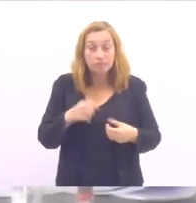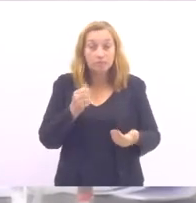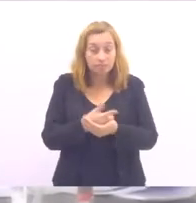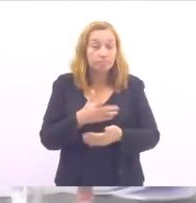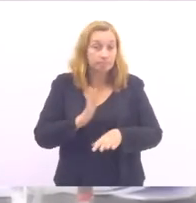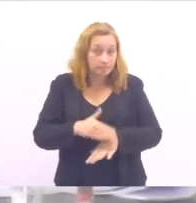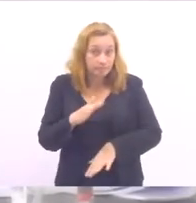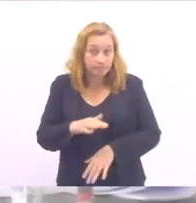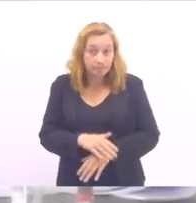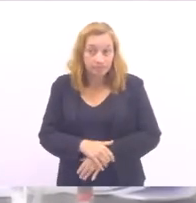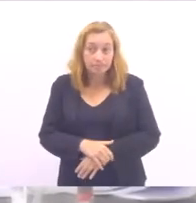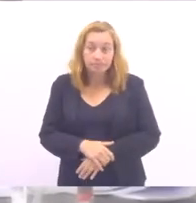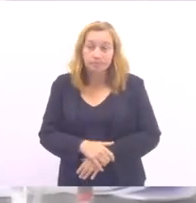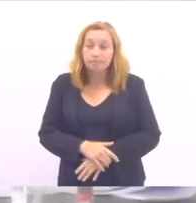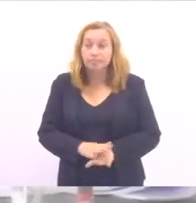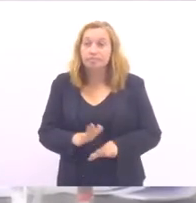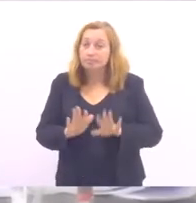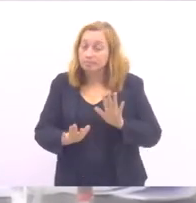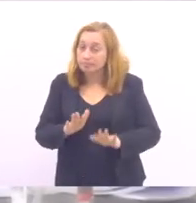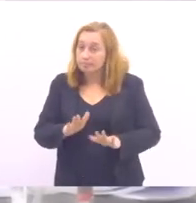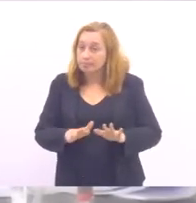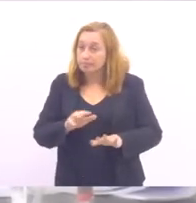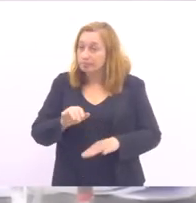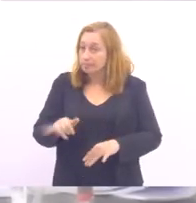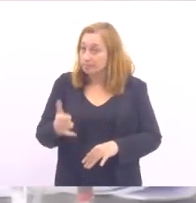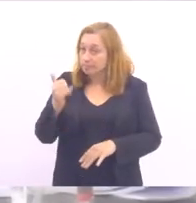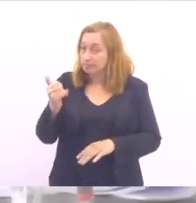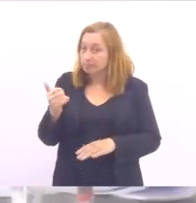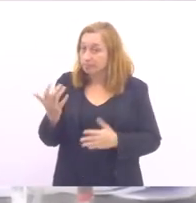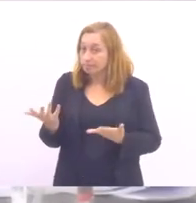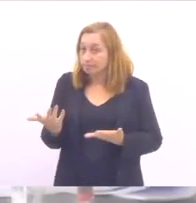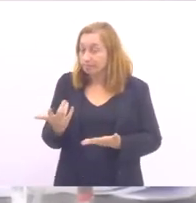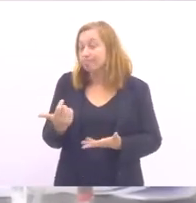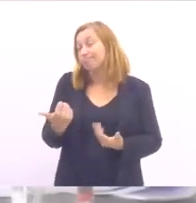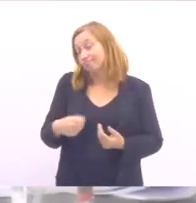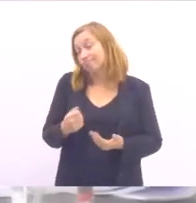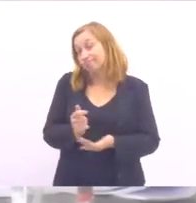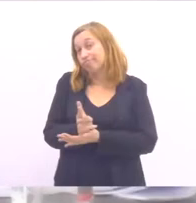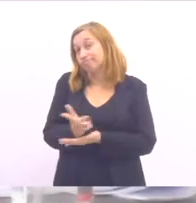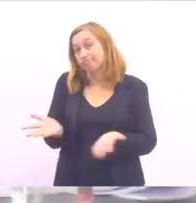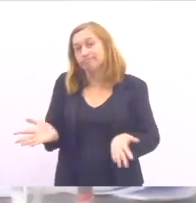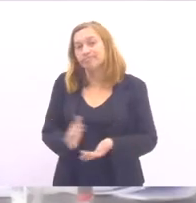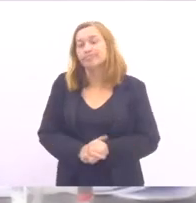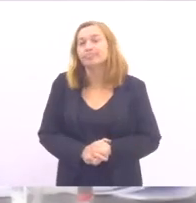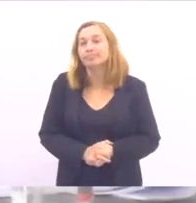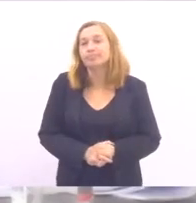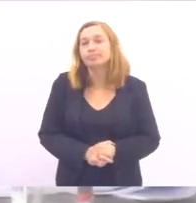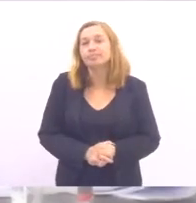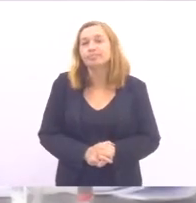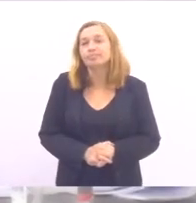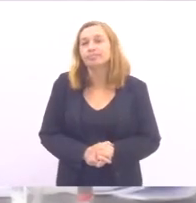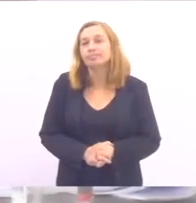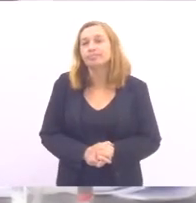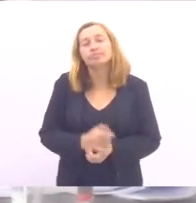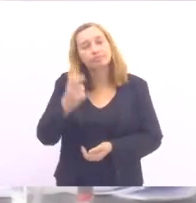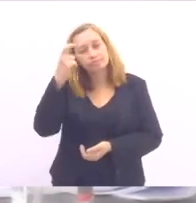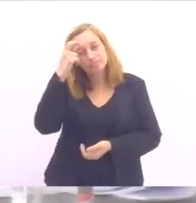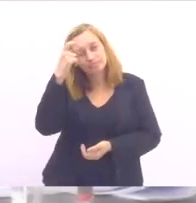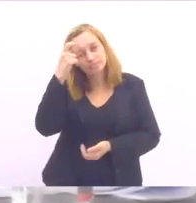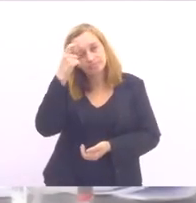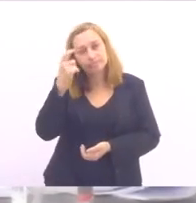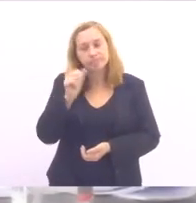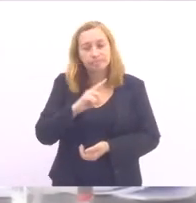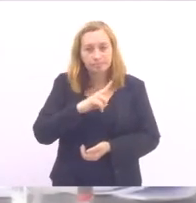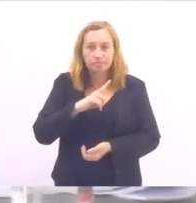mais, apesar da inflação. Não tem jeito, tem que comprar. Se tiver uma coisa consciente, tiver